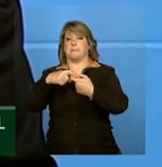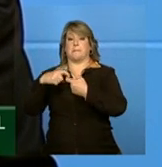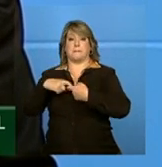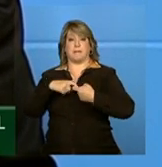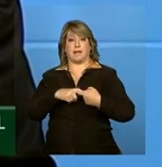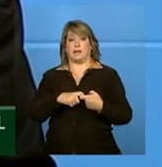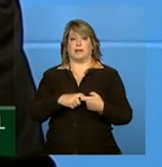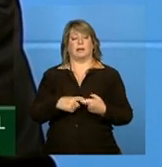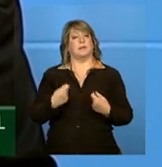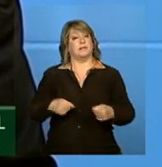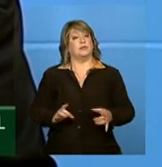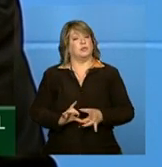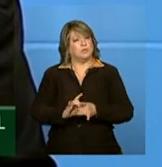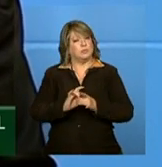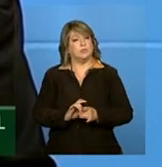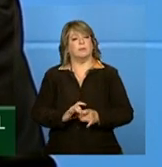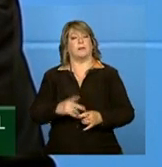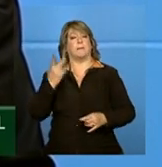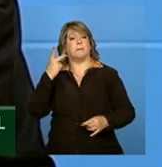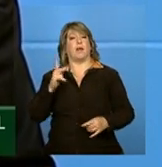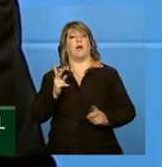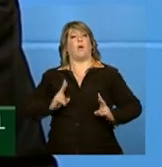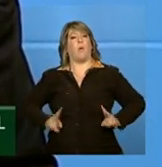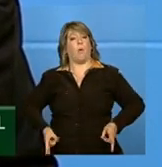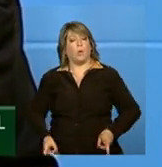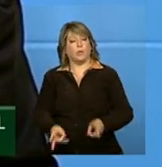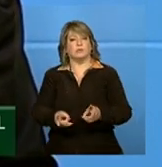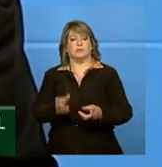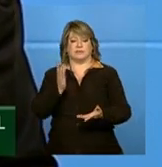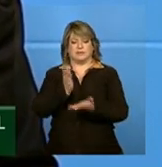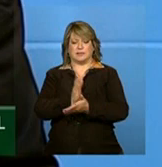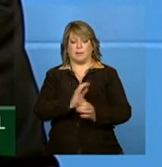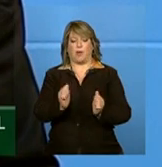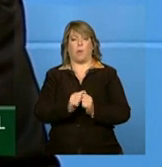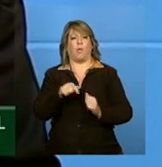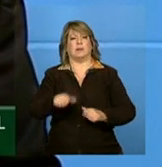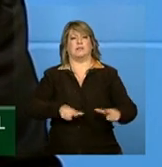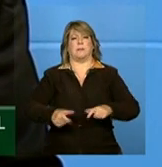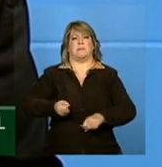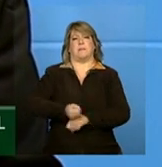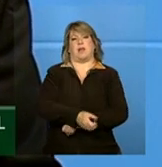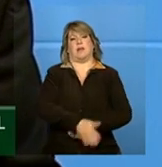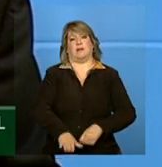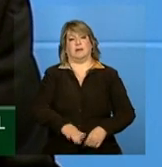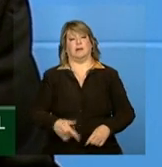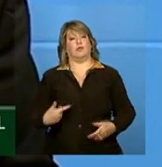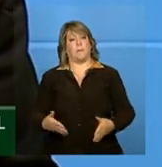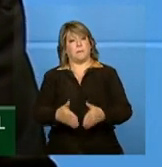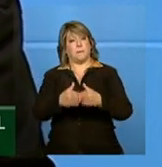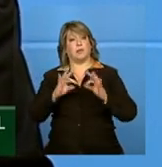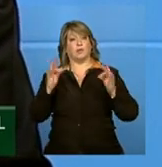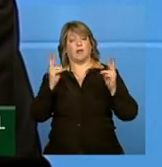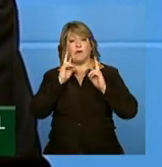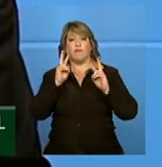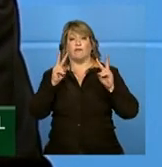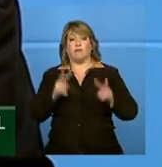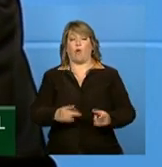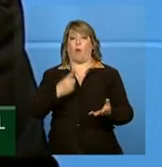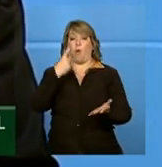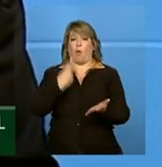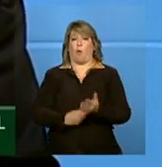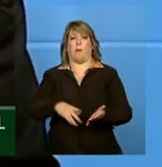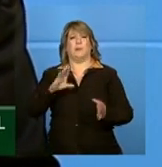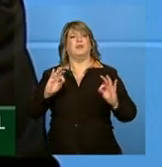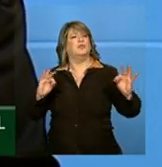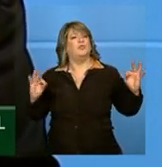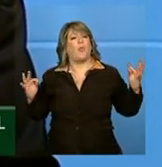que lutemos unidos para a eliminação do trabalho infantil. Para isso, pedimos um enfoque coesivo, um compromisso firme de